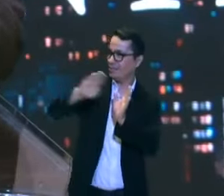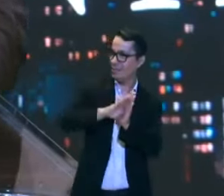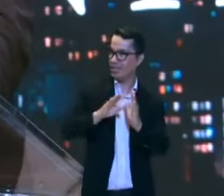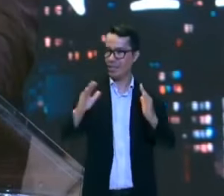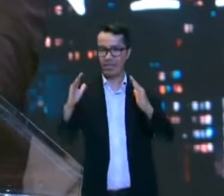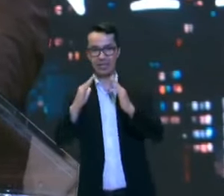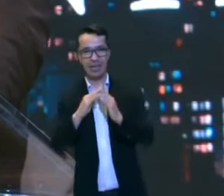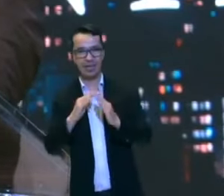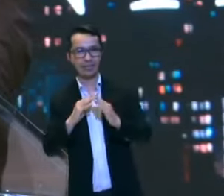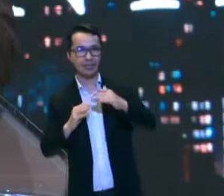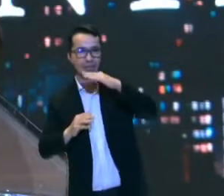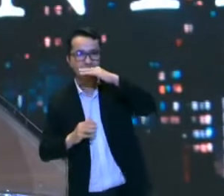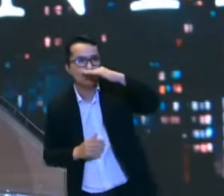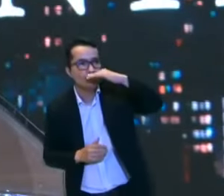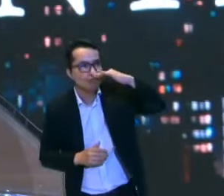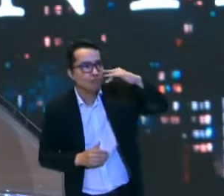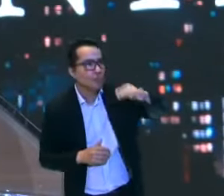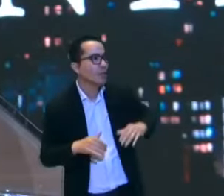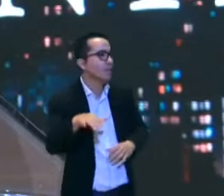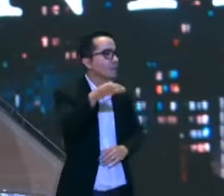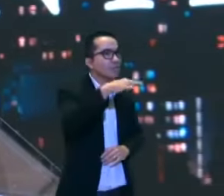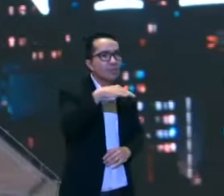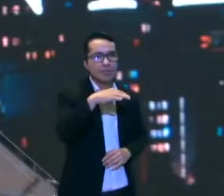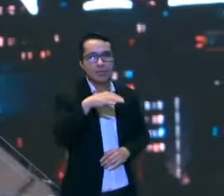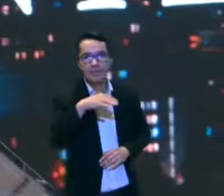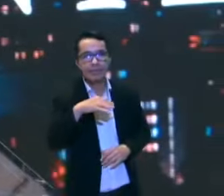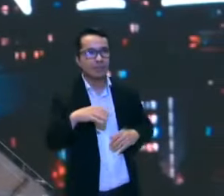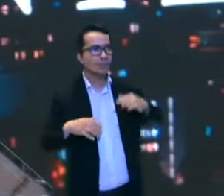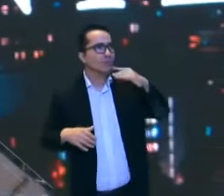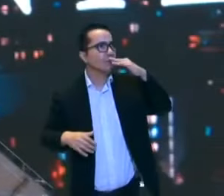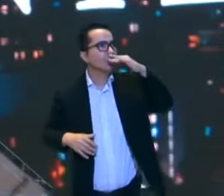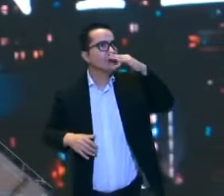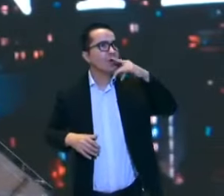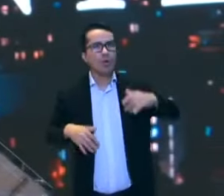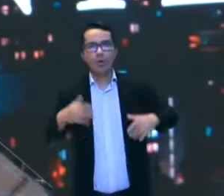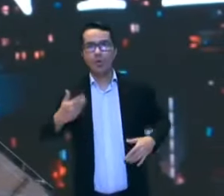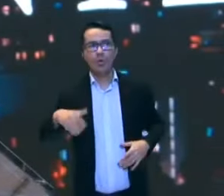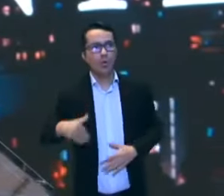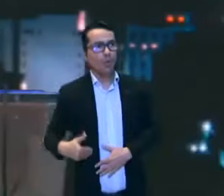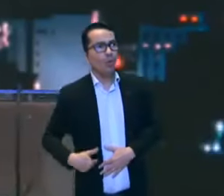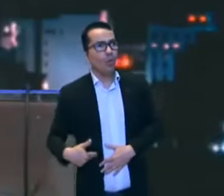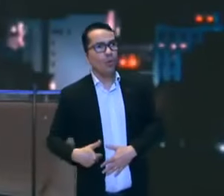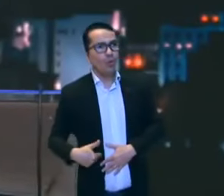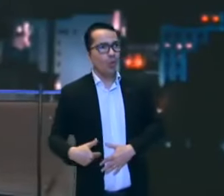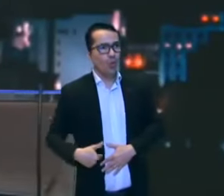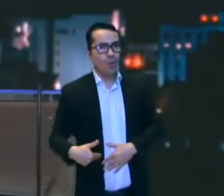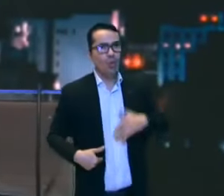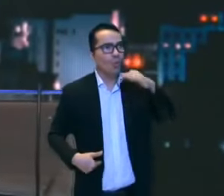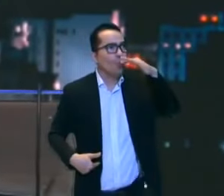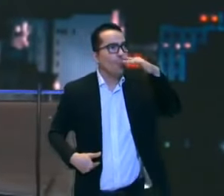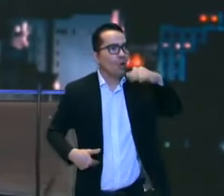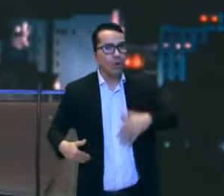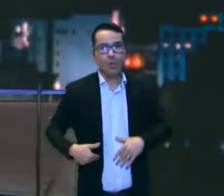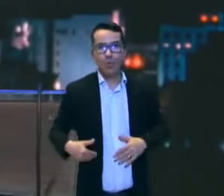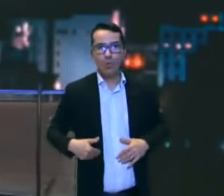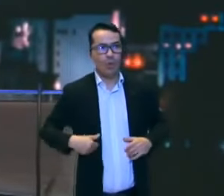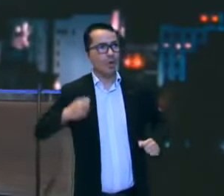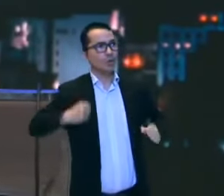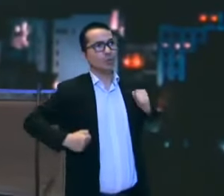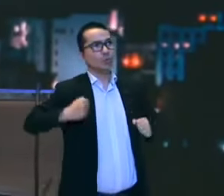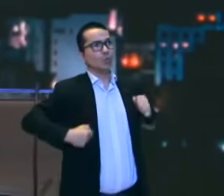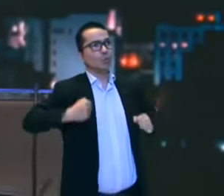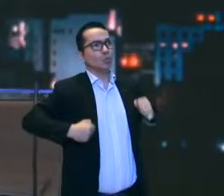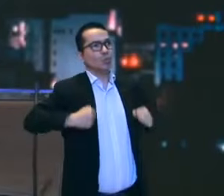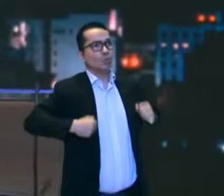comida. Para quem está faminto, sopa de lentilhas é um prato de churrasco.